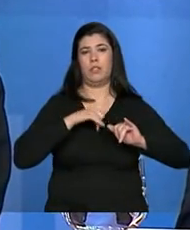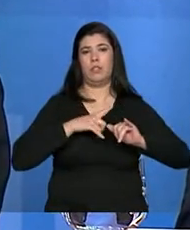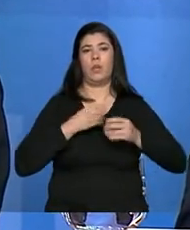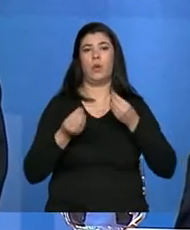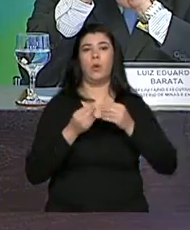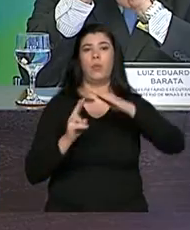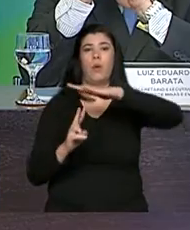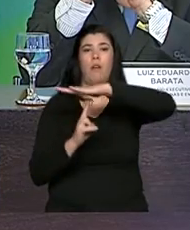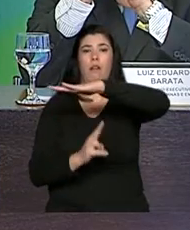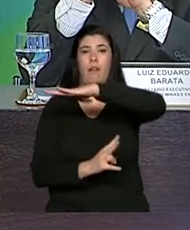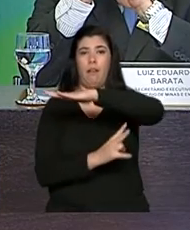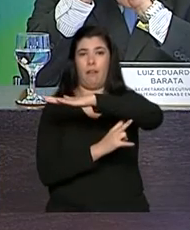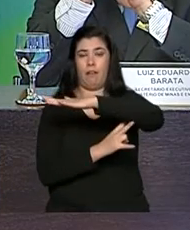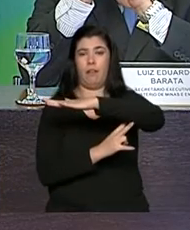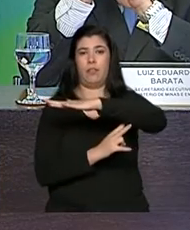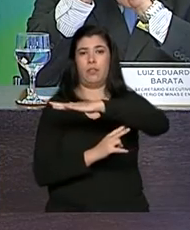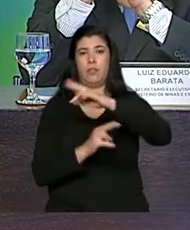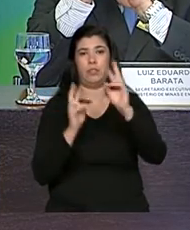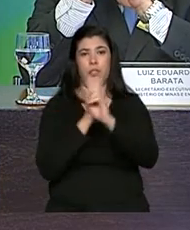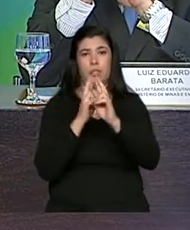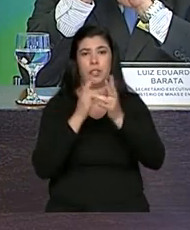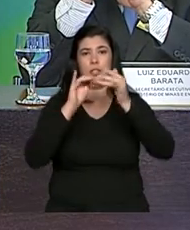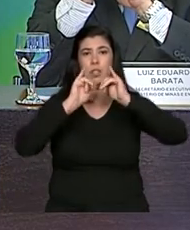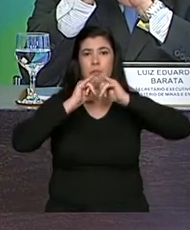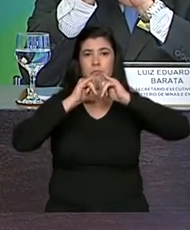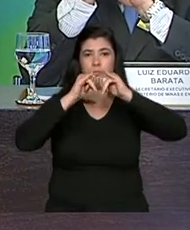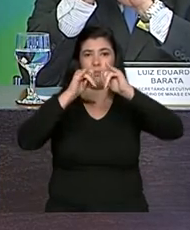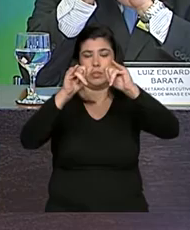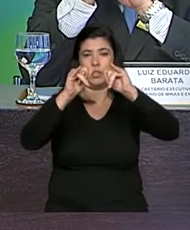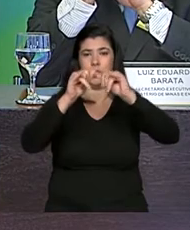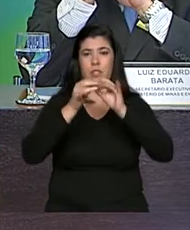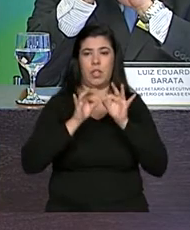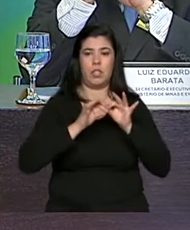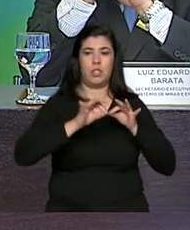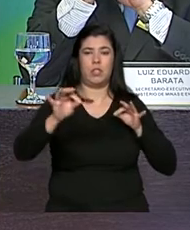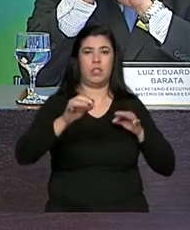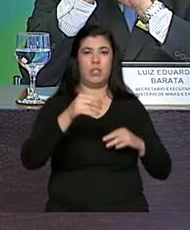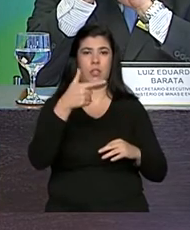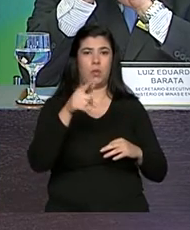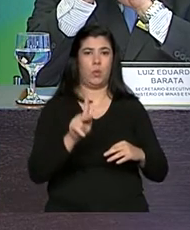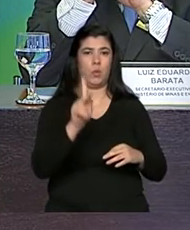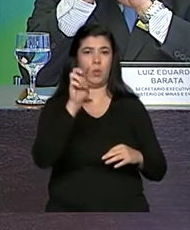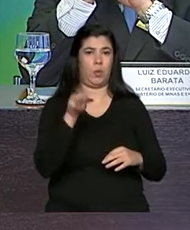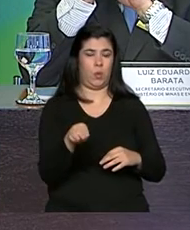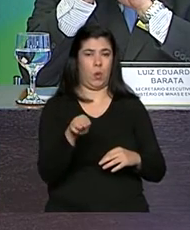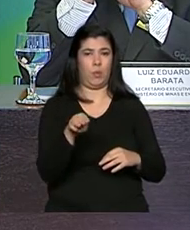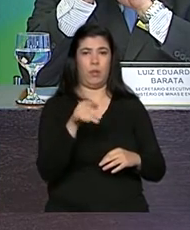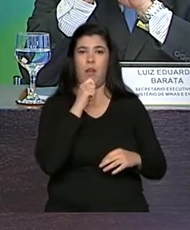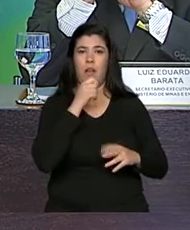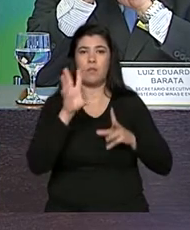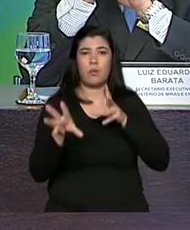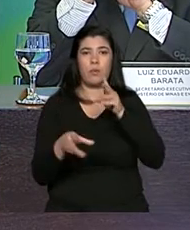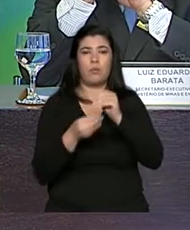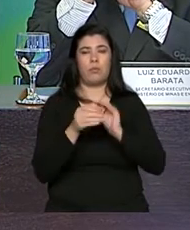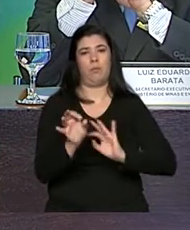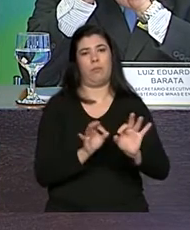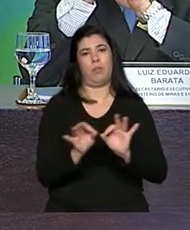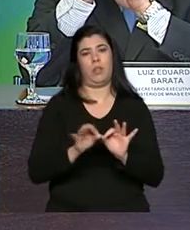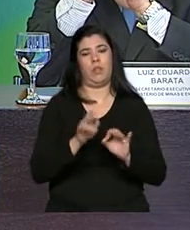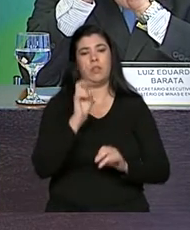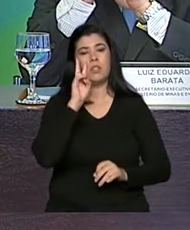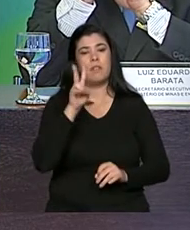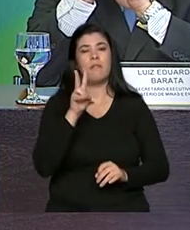enorme de 2.500 quilômetros cada um que não estão no plano que hoje está aí todos foi olhar aqui na